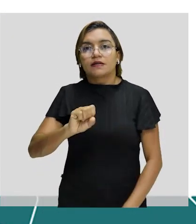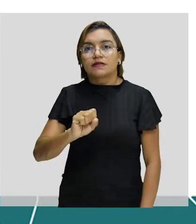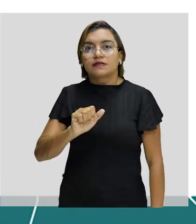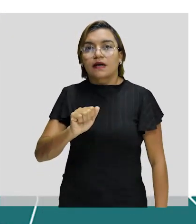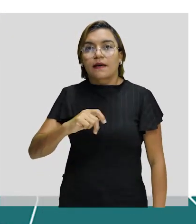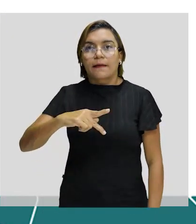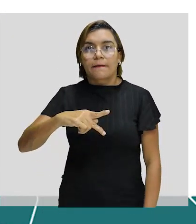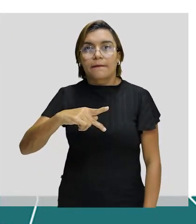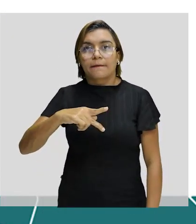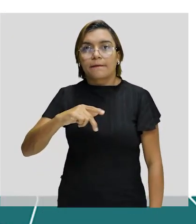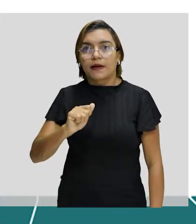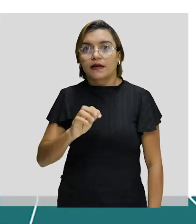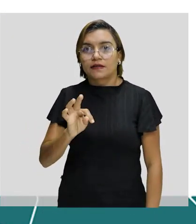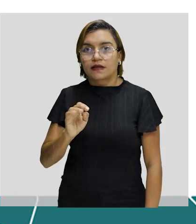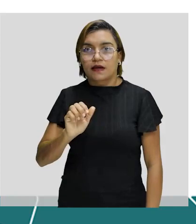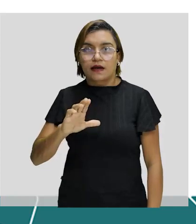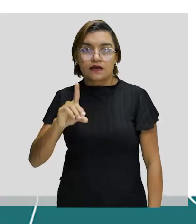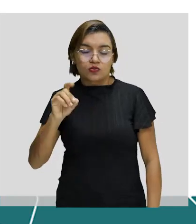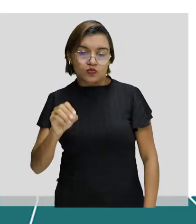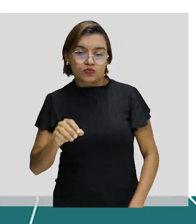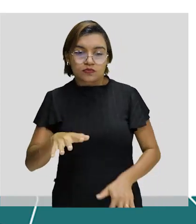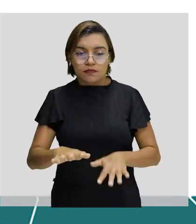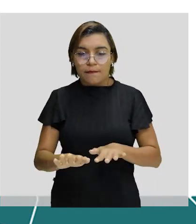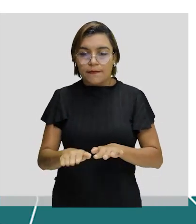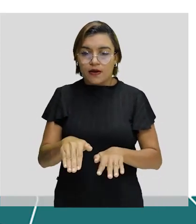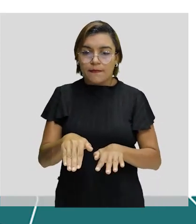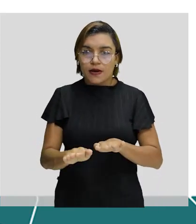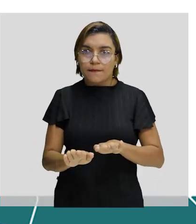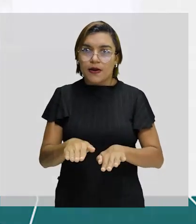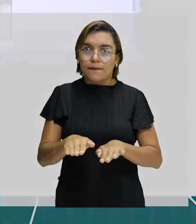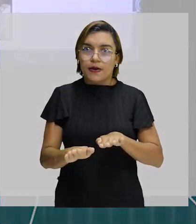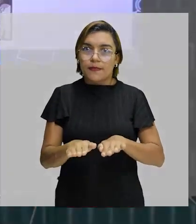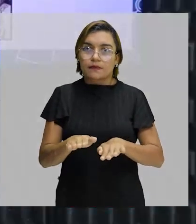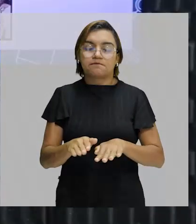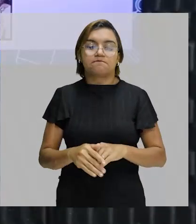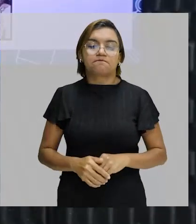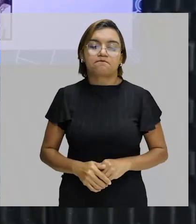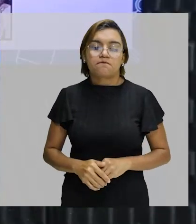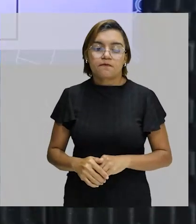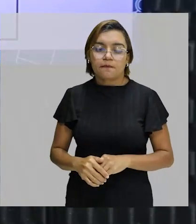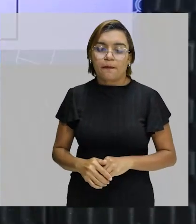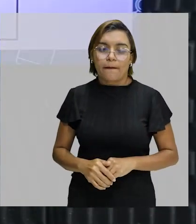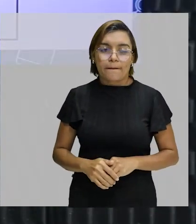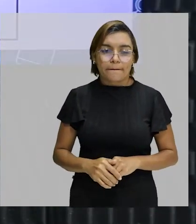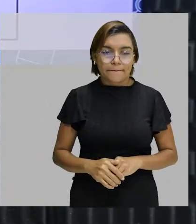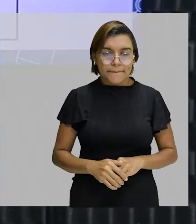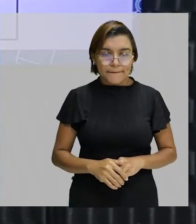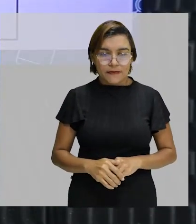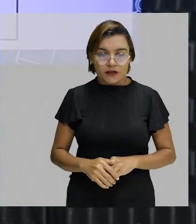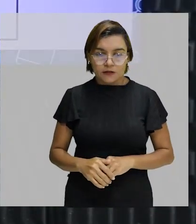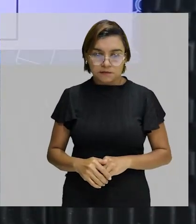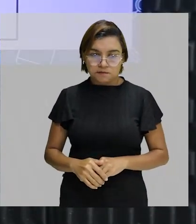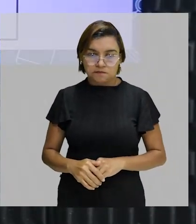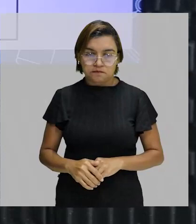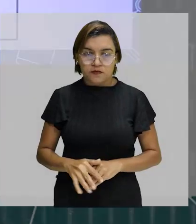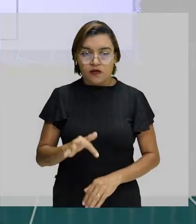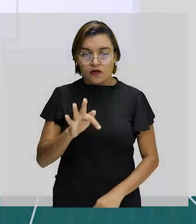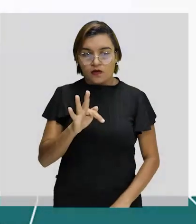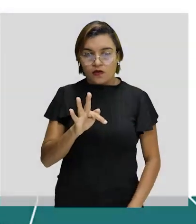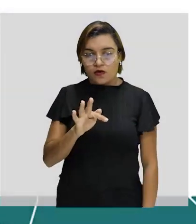bem sensual. Eles abusam aqui da sensualidade. O